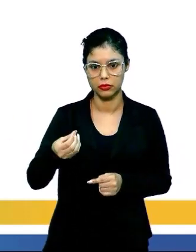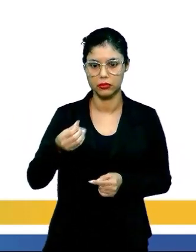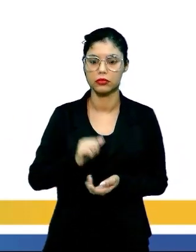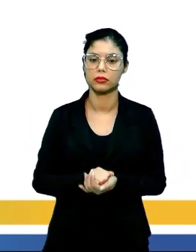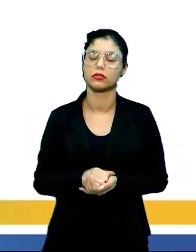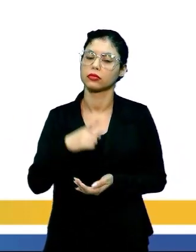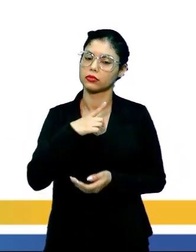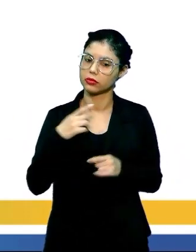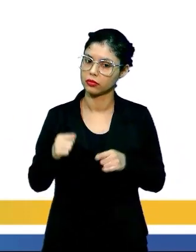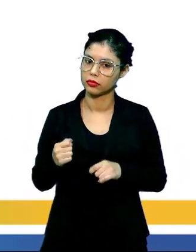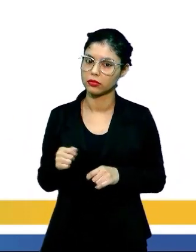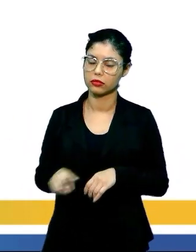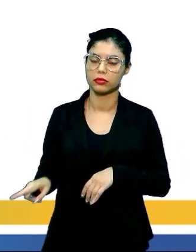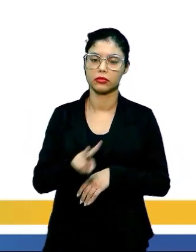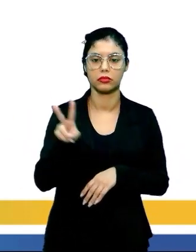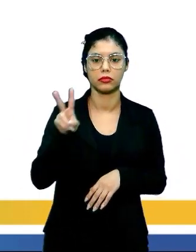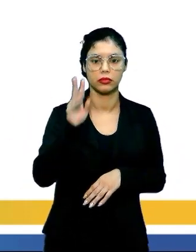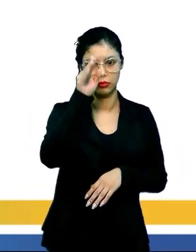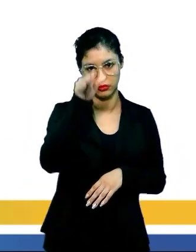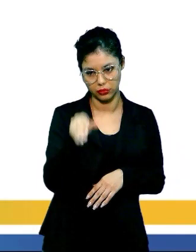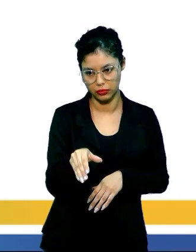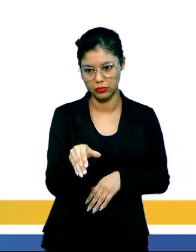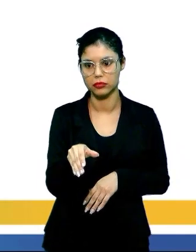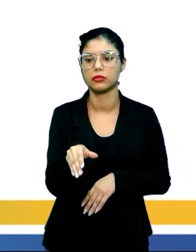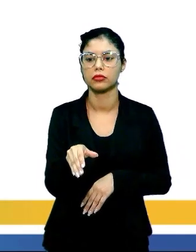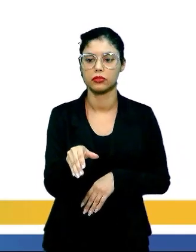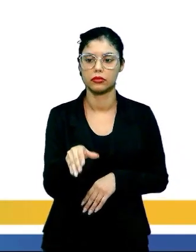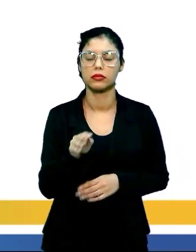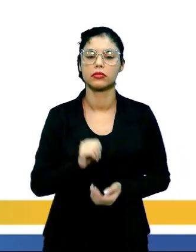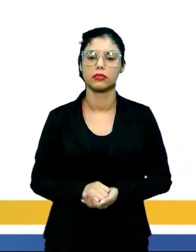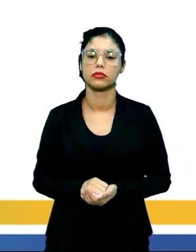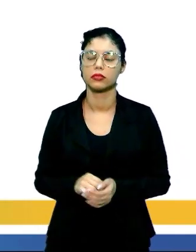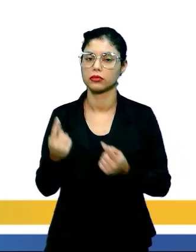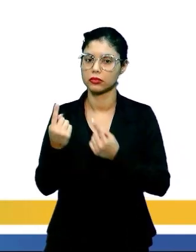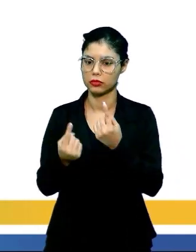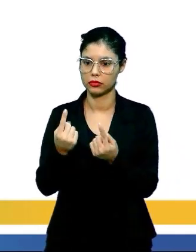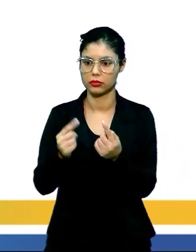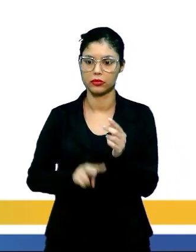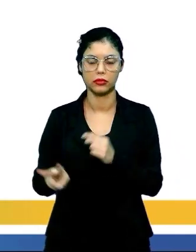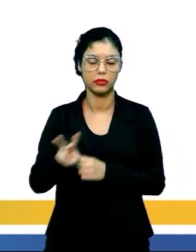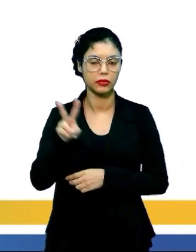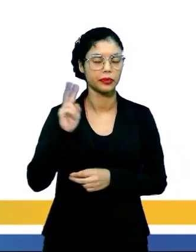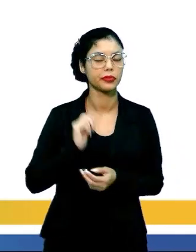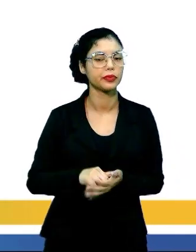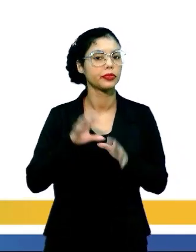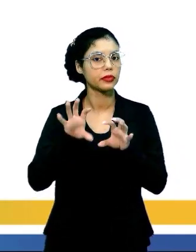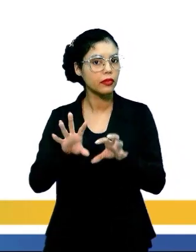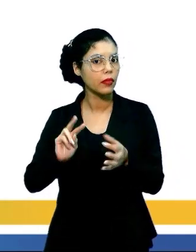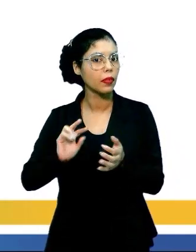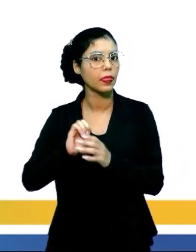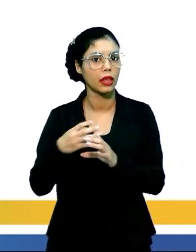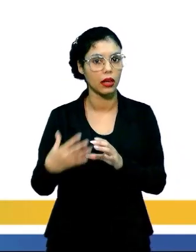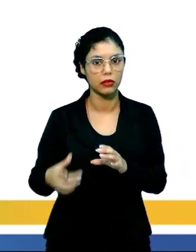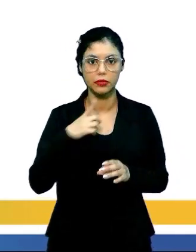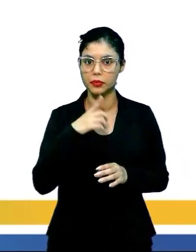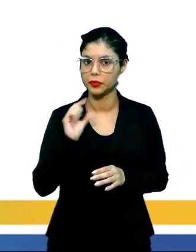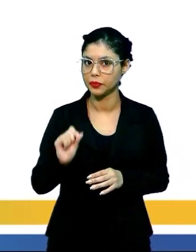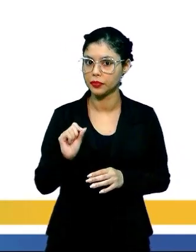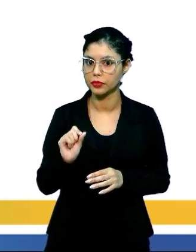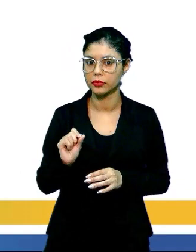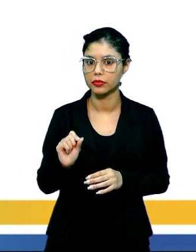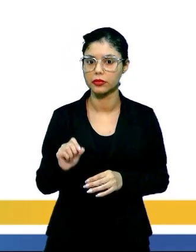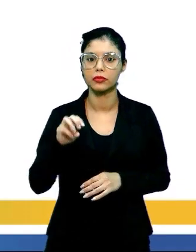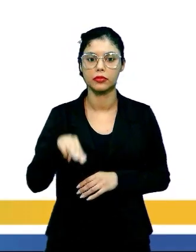20,96. Ela tem que ficar um valor intermediário. Então, ela ficou na metade desses dois valores. Isso sim caracteriza que eu tenho o quê?